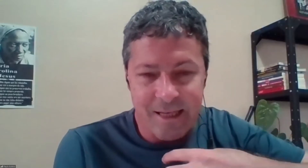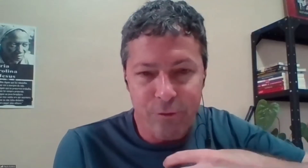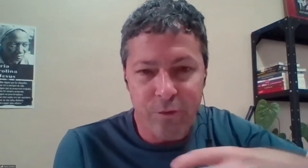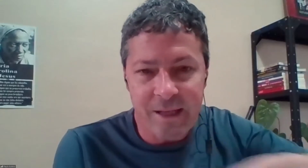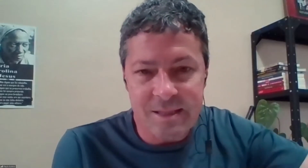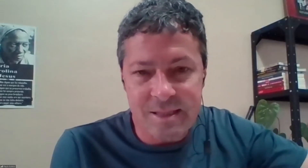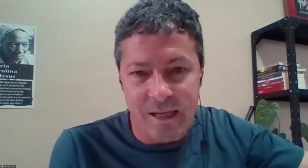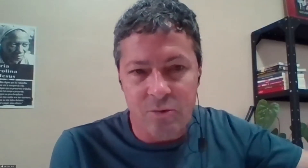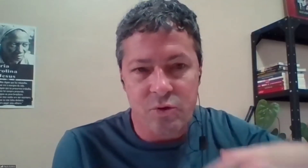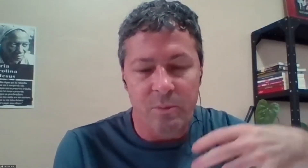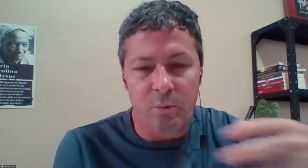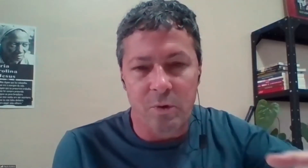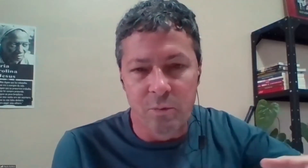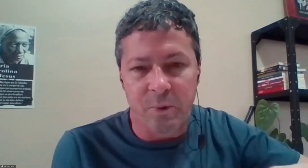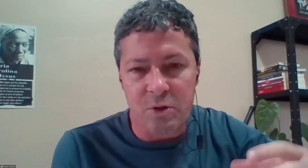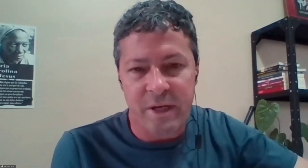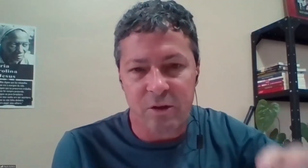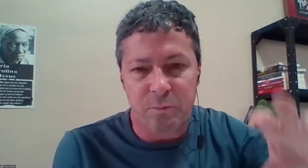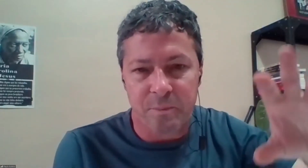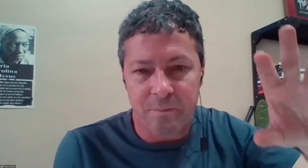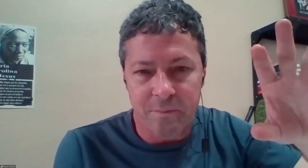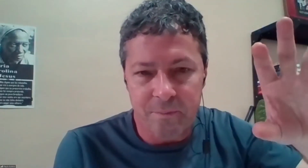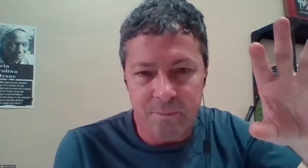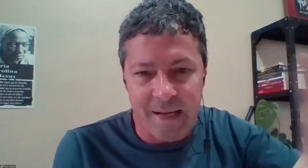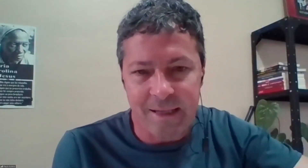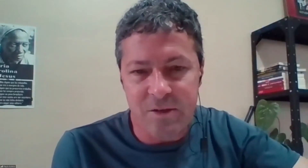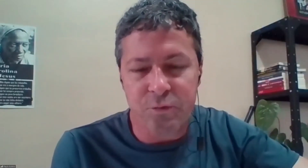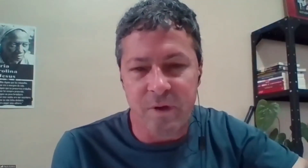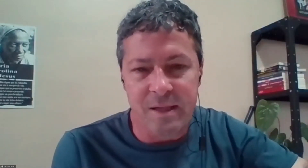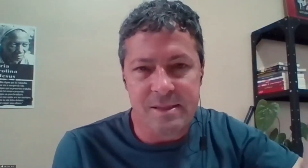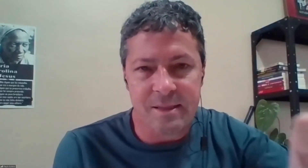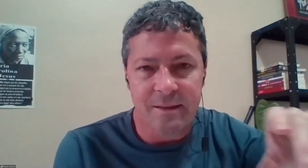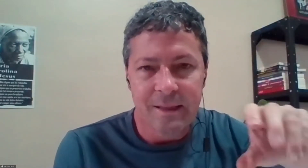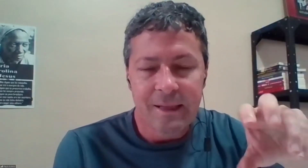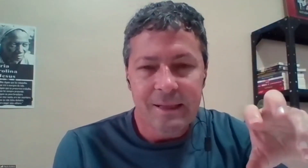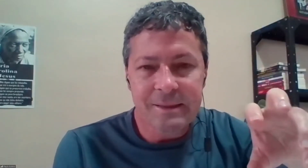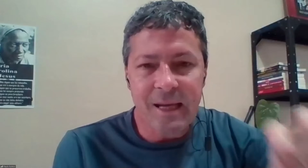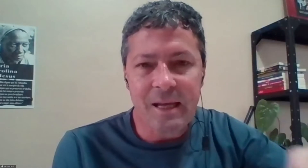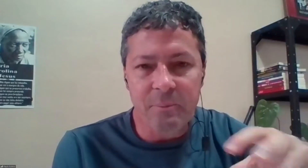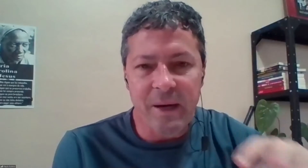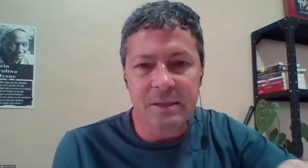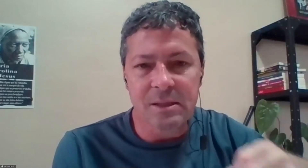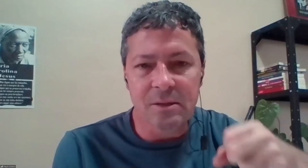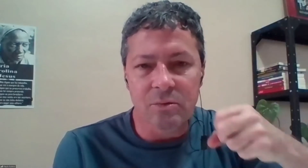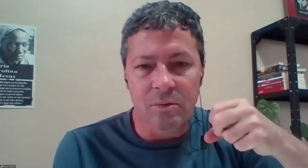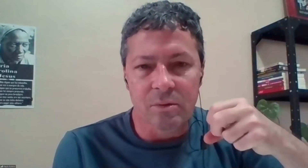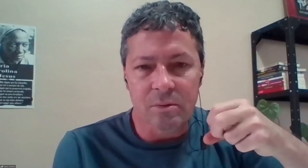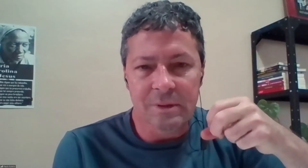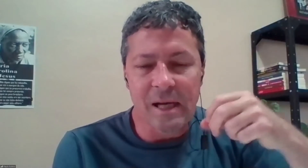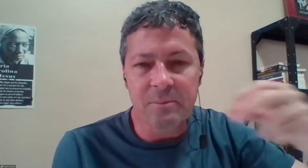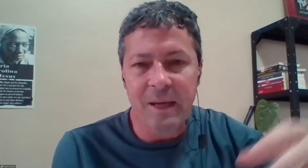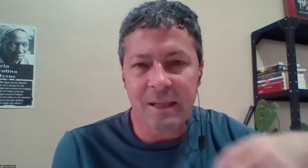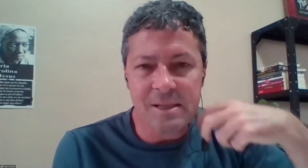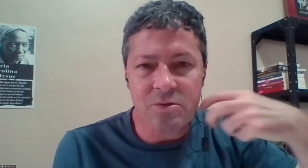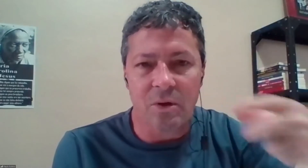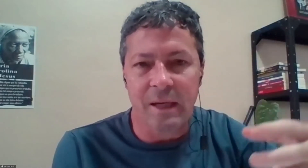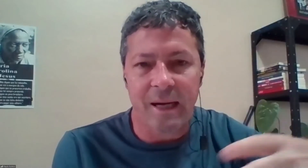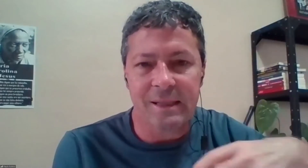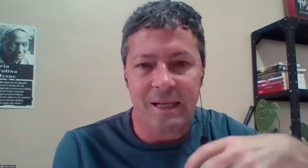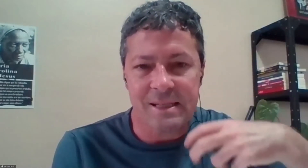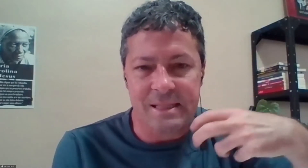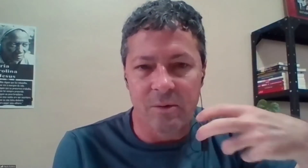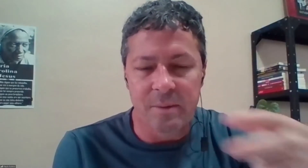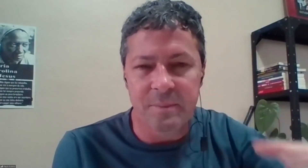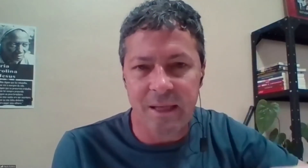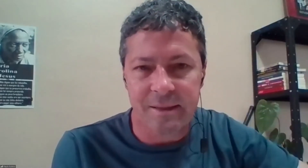essa reflexão sobre um projeto para a infância tenha partido também desse olhar